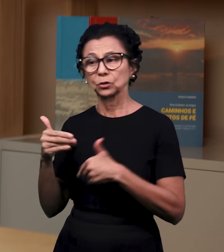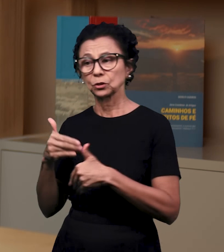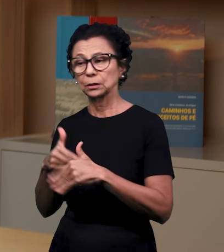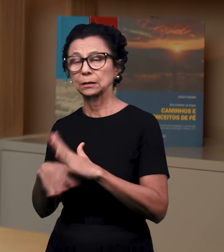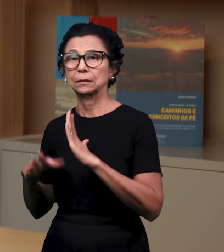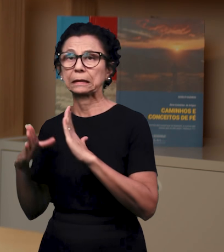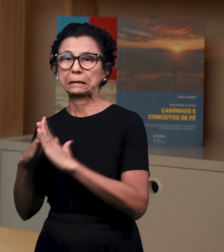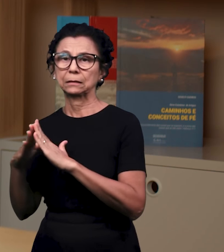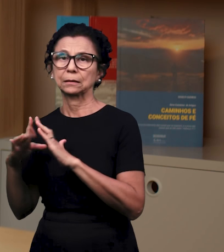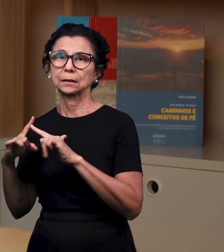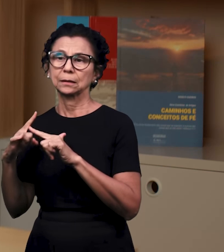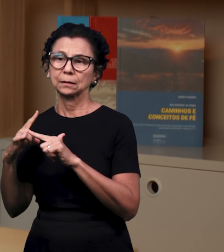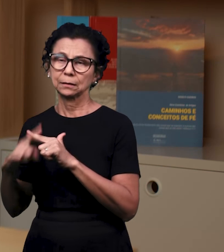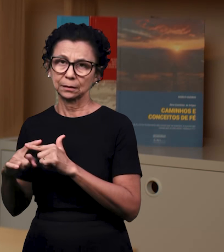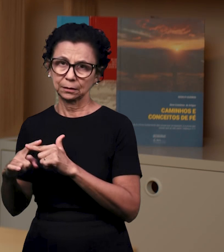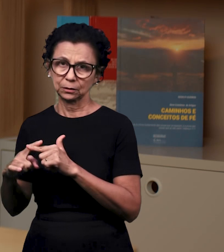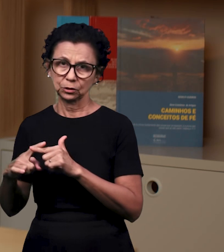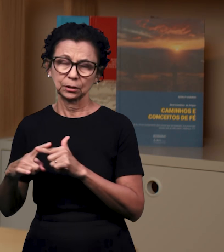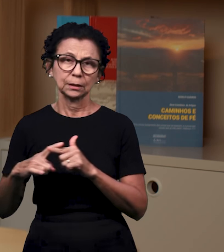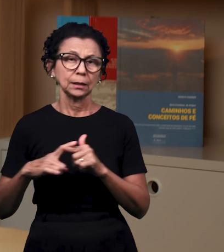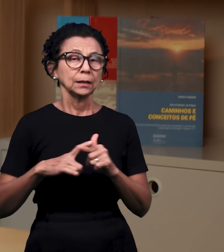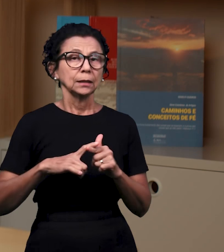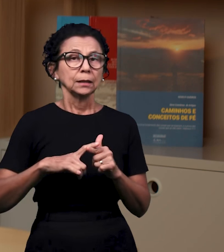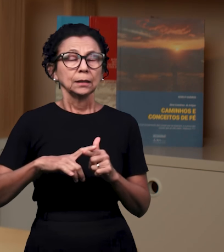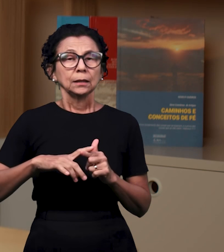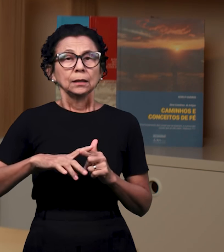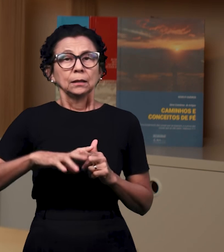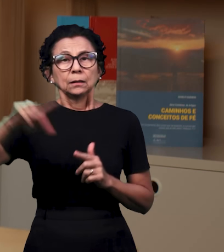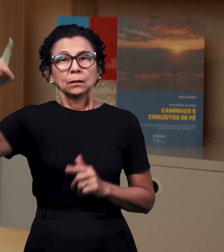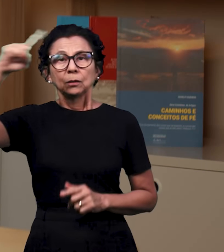como Deus estabeleceu para Israel um